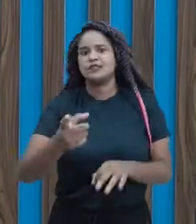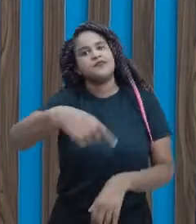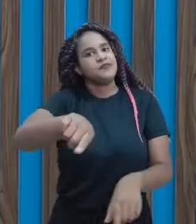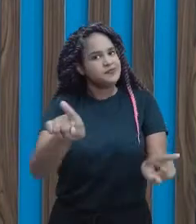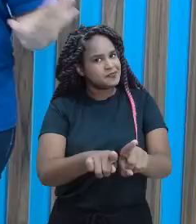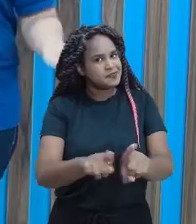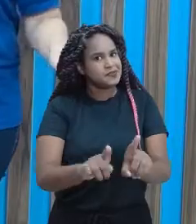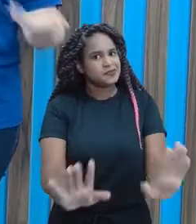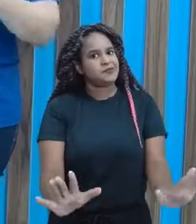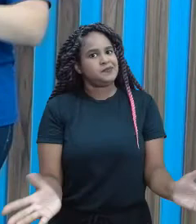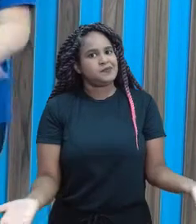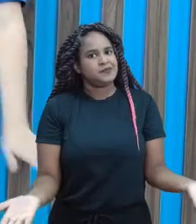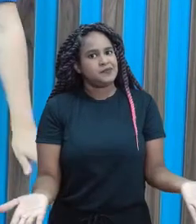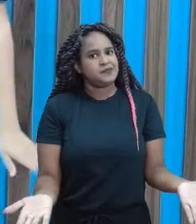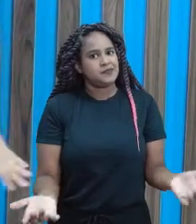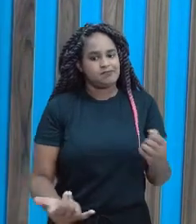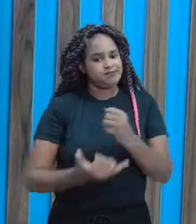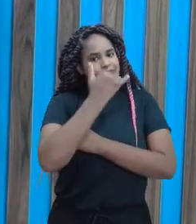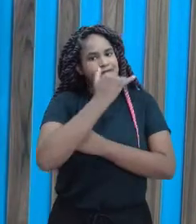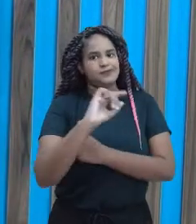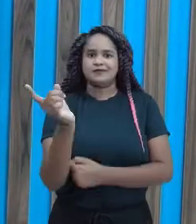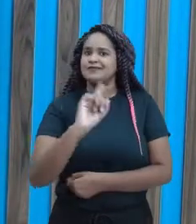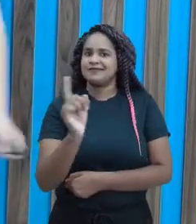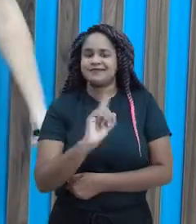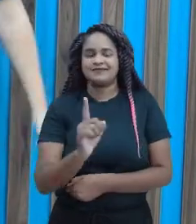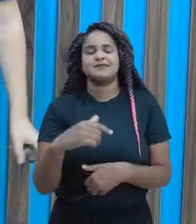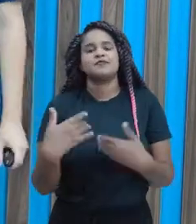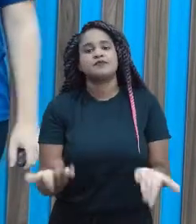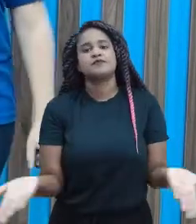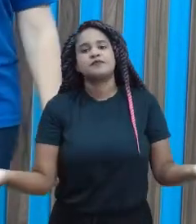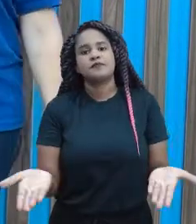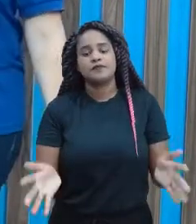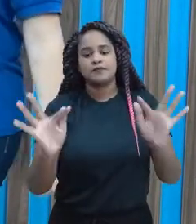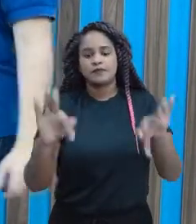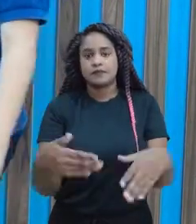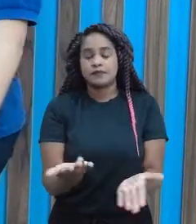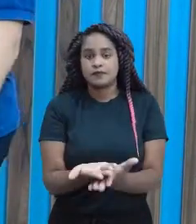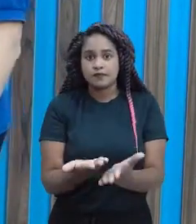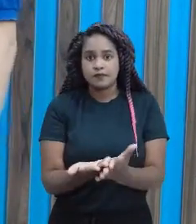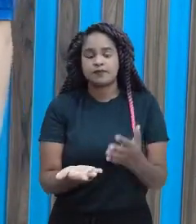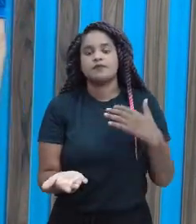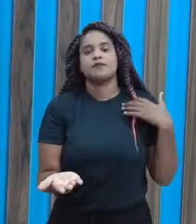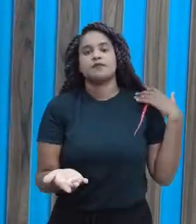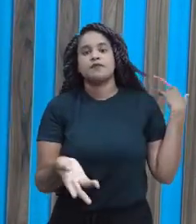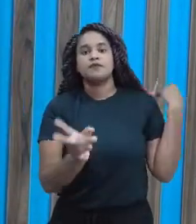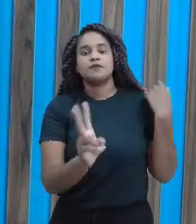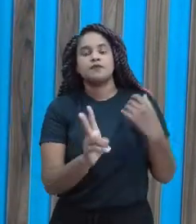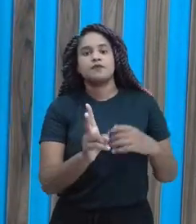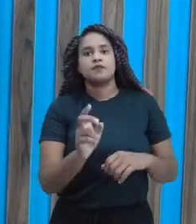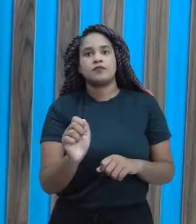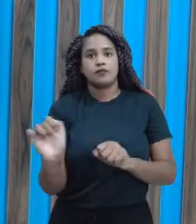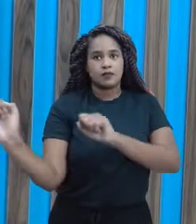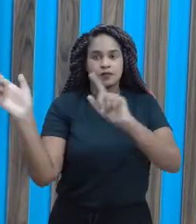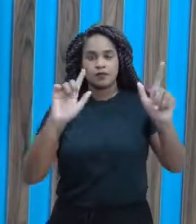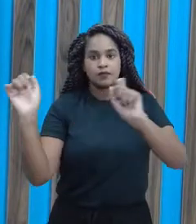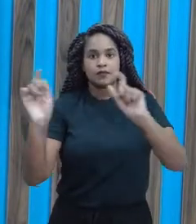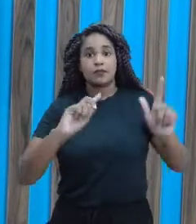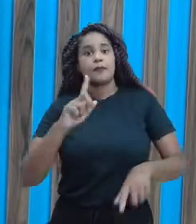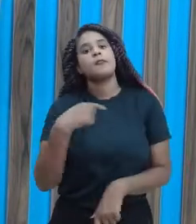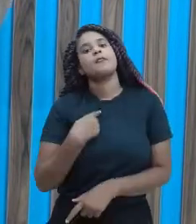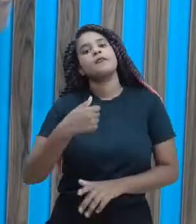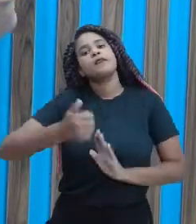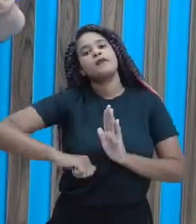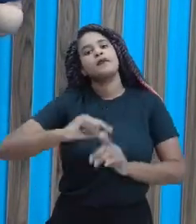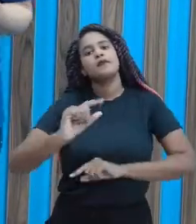Já não vai ser mais enganado ali, né, gente? Só para a gente finalizar a nossa aula, eu vou avançar aqui na telinha para a gente verificar